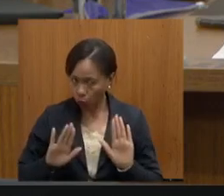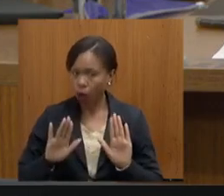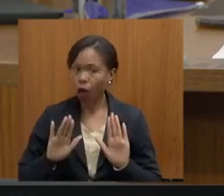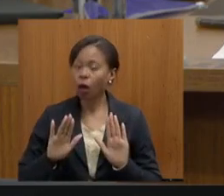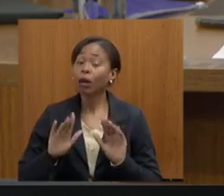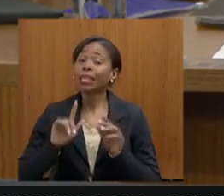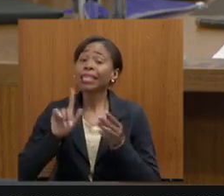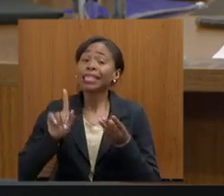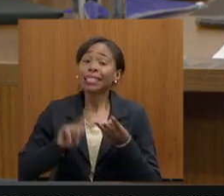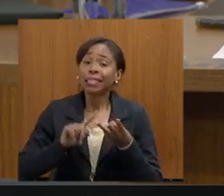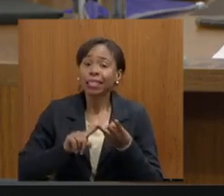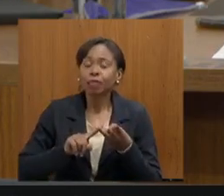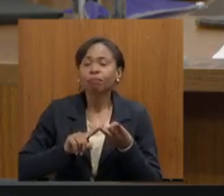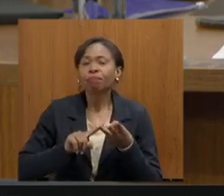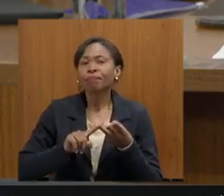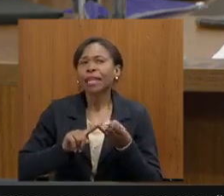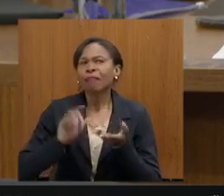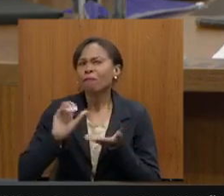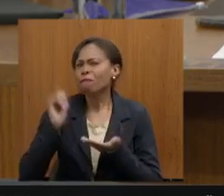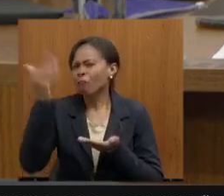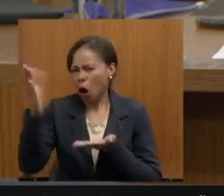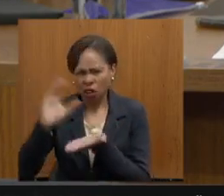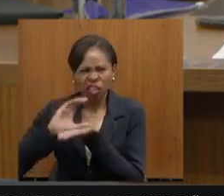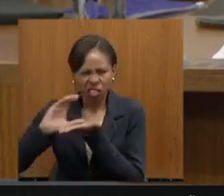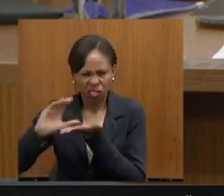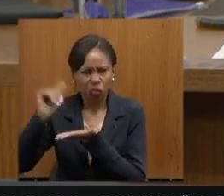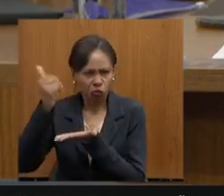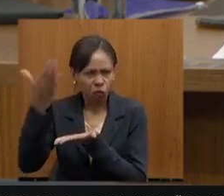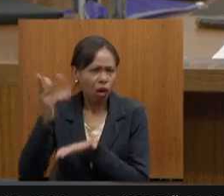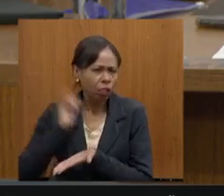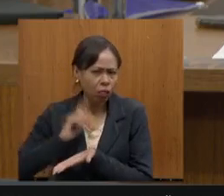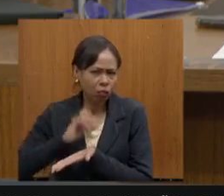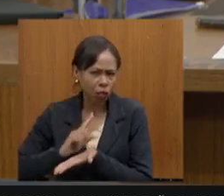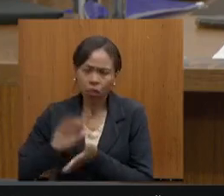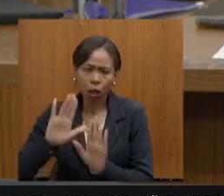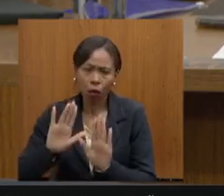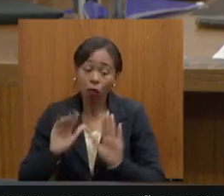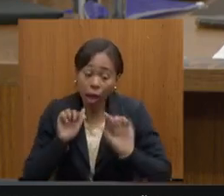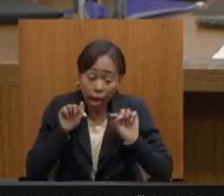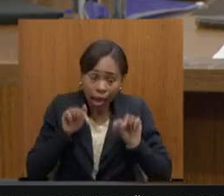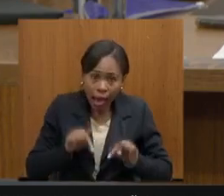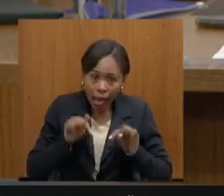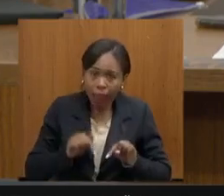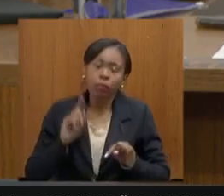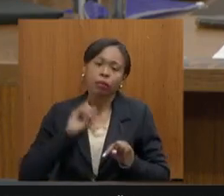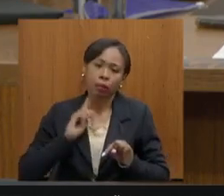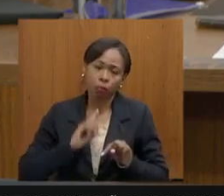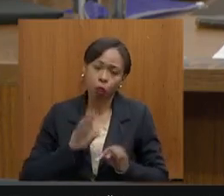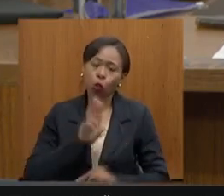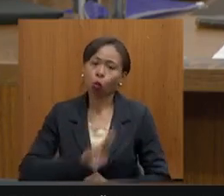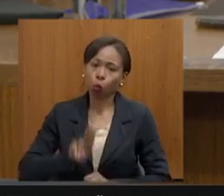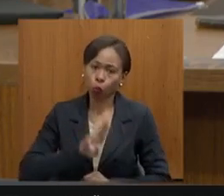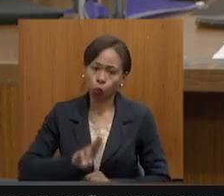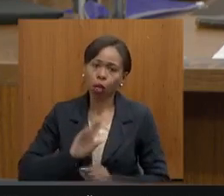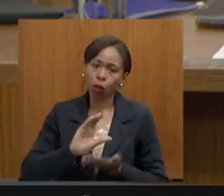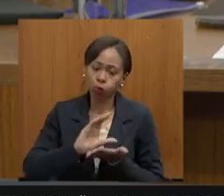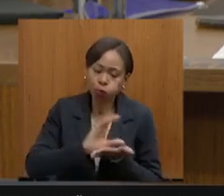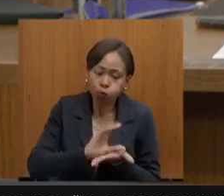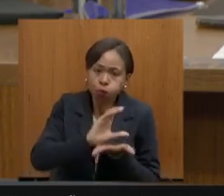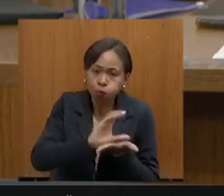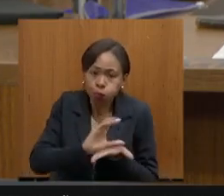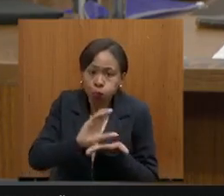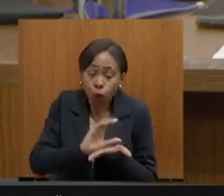investimento sair dos investimentos fora de minos é e usar exatamente esses recursos para poder fazer os investimentos